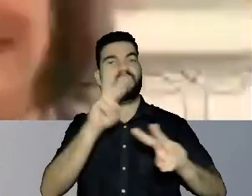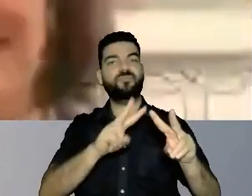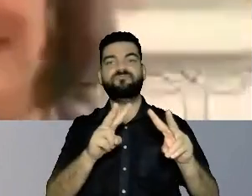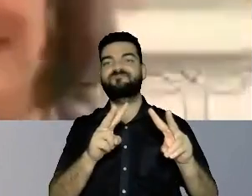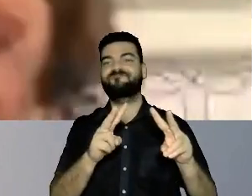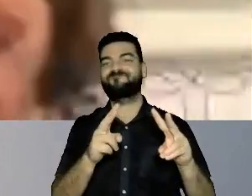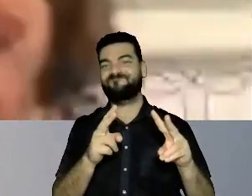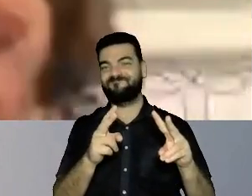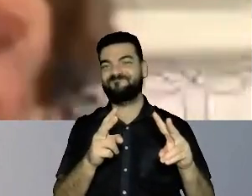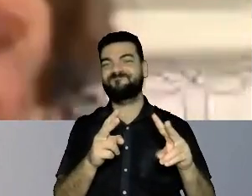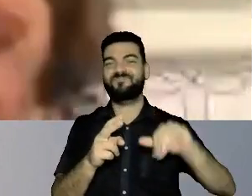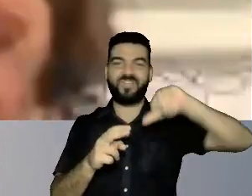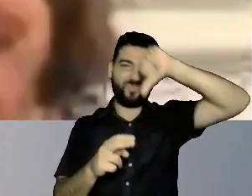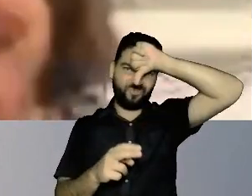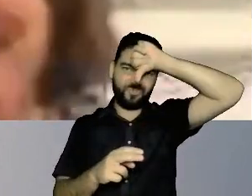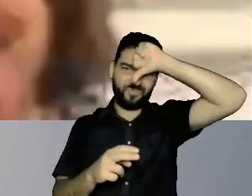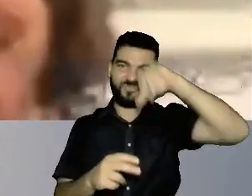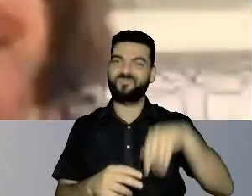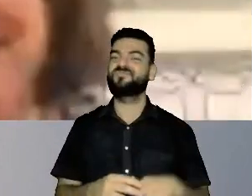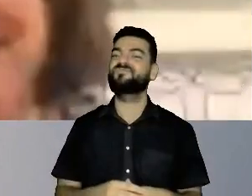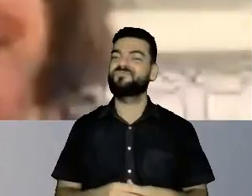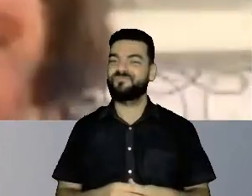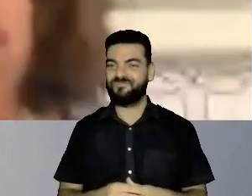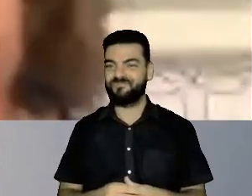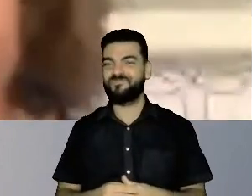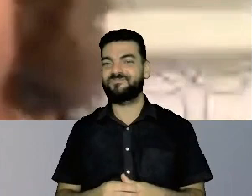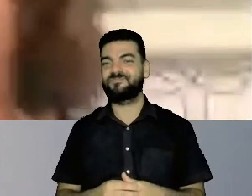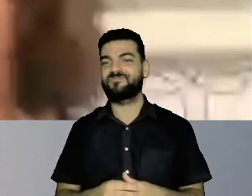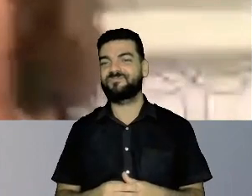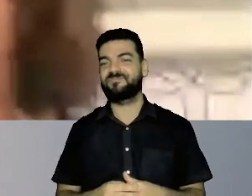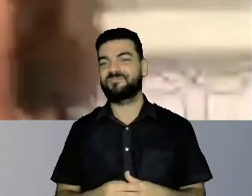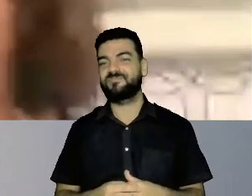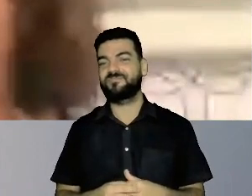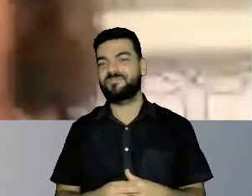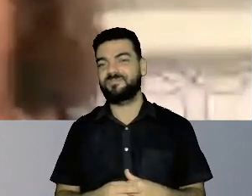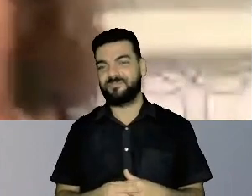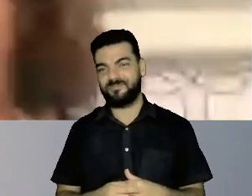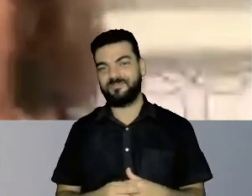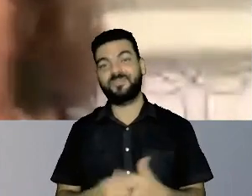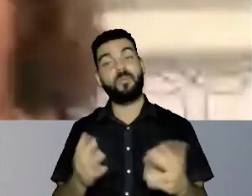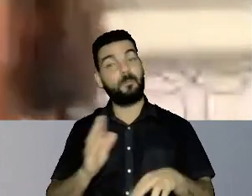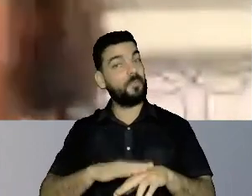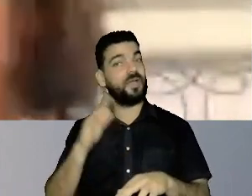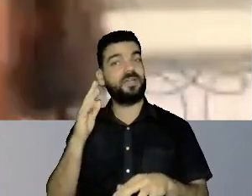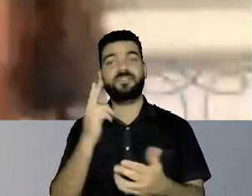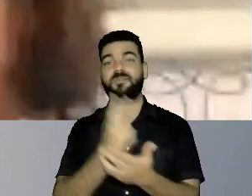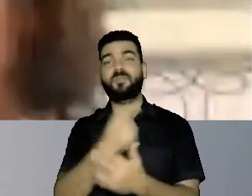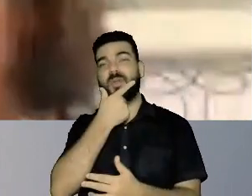se referem às mulheres, eles têm um olhar que